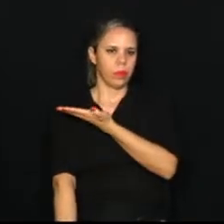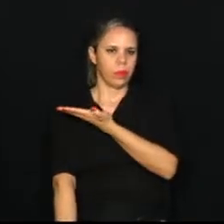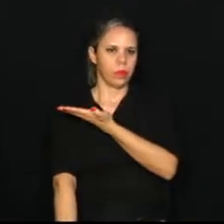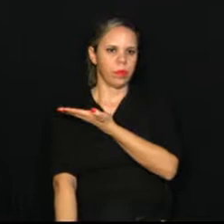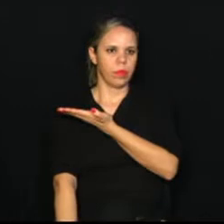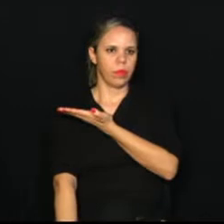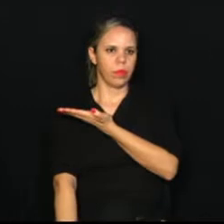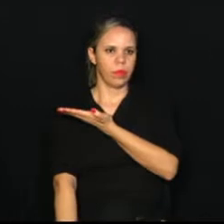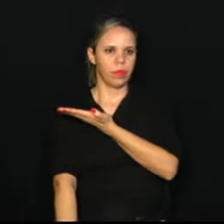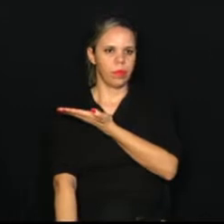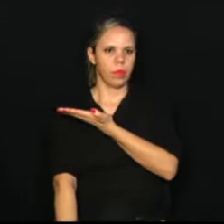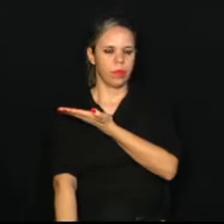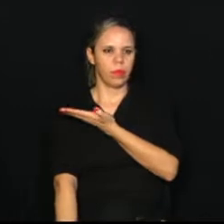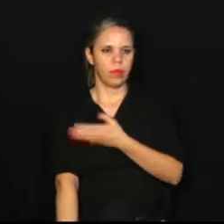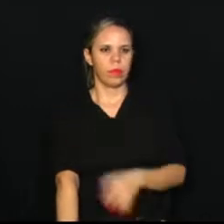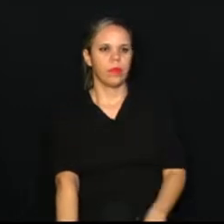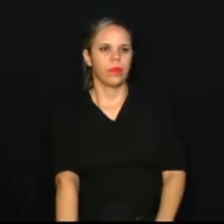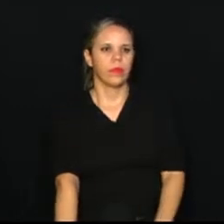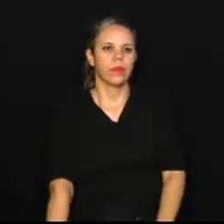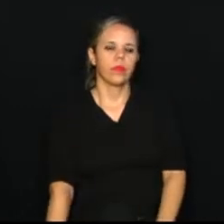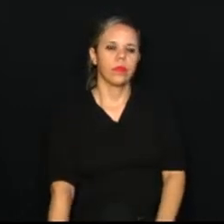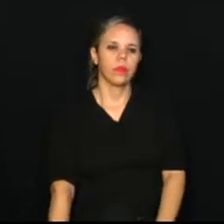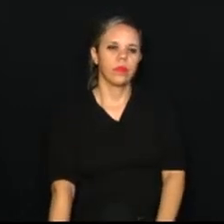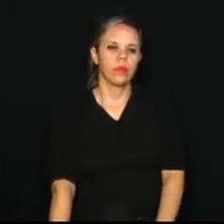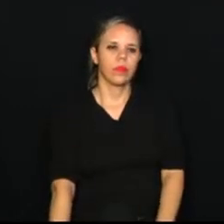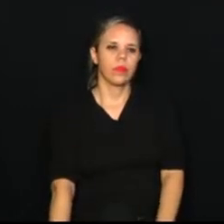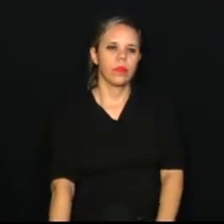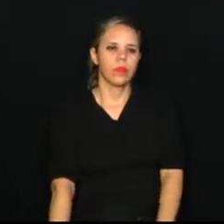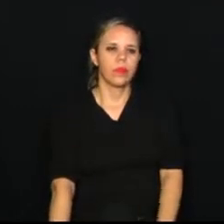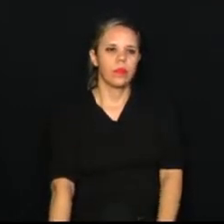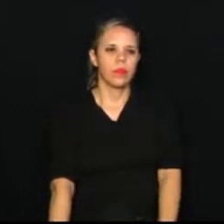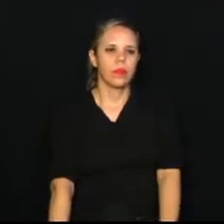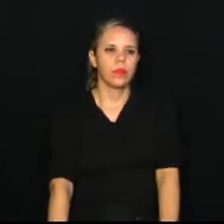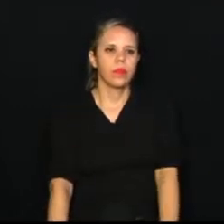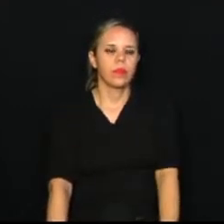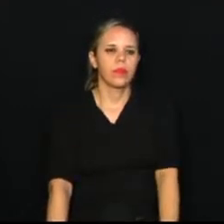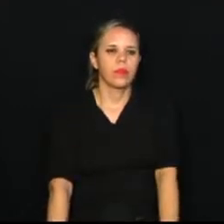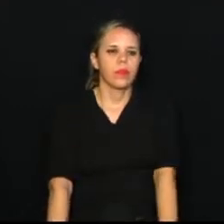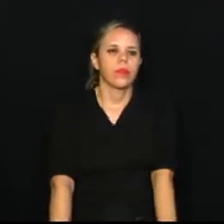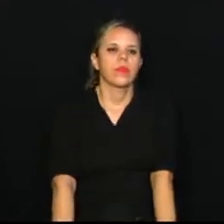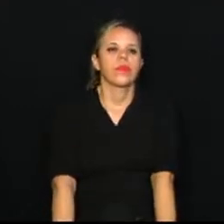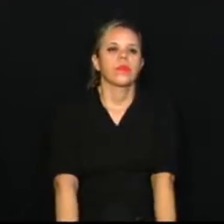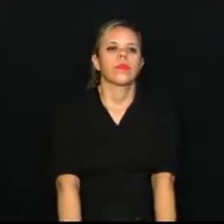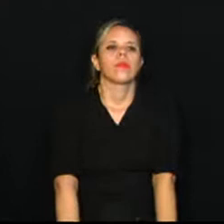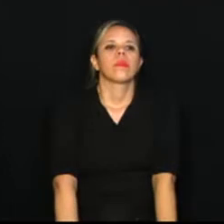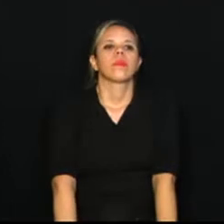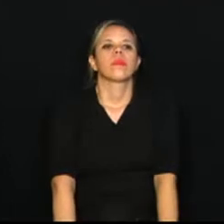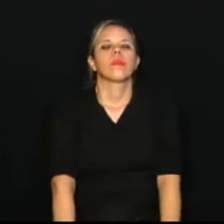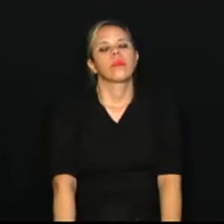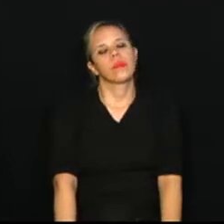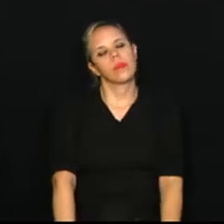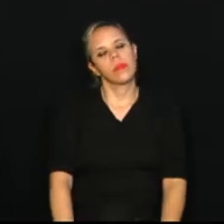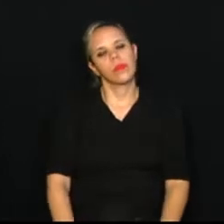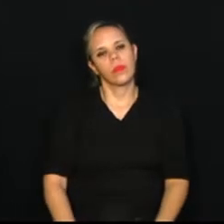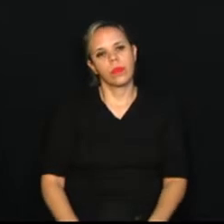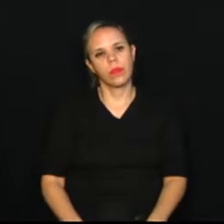CPQD, o IAC, o IAC, o ITAL, a PUC, a Softex, a Unicamp e assim por diante.